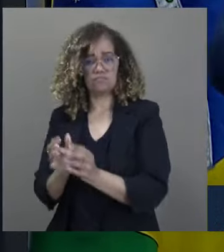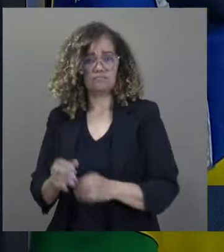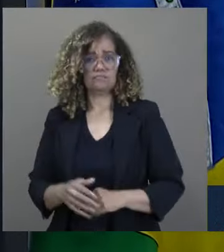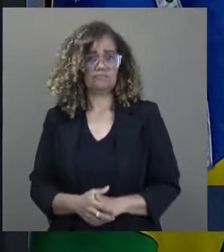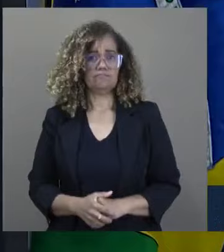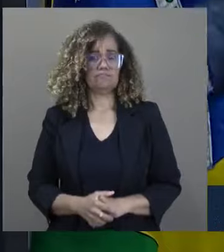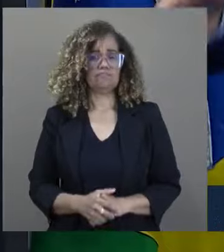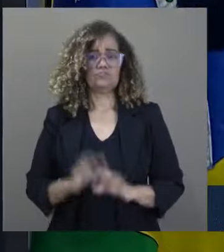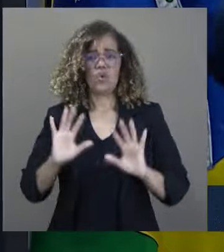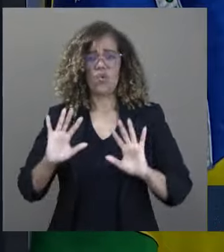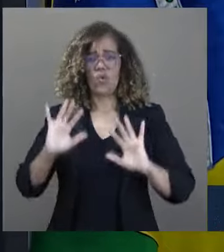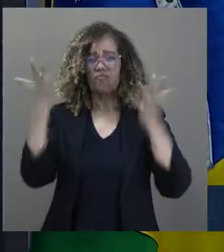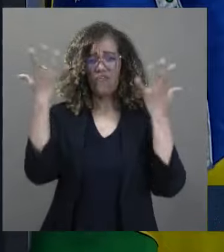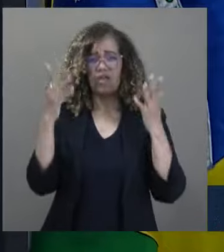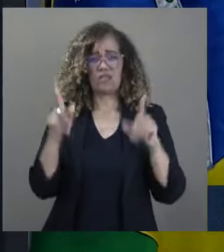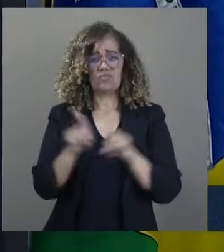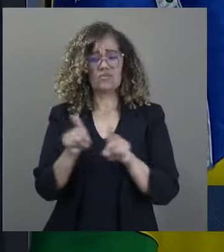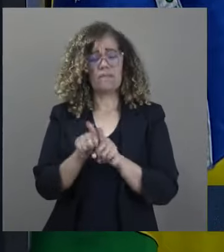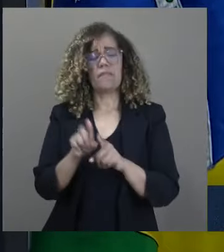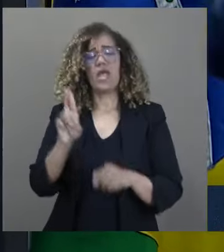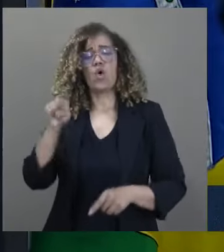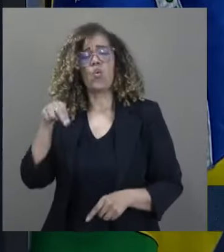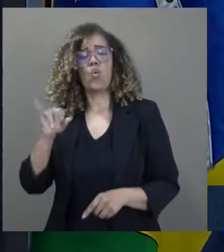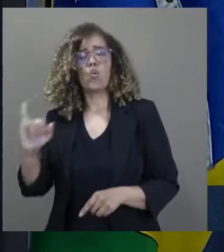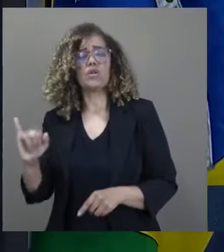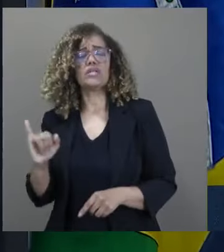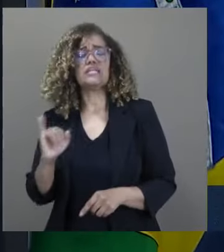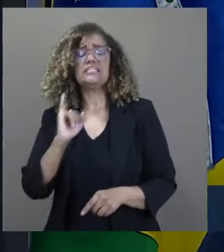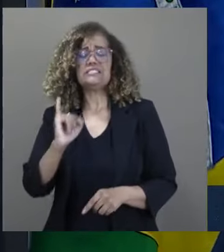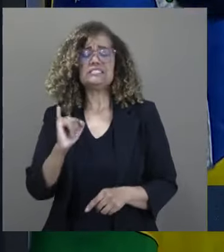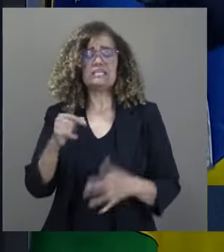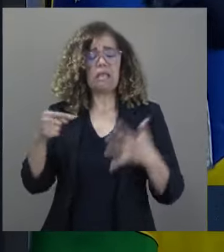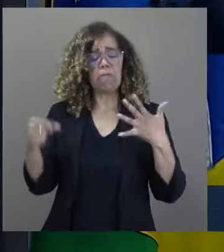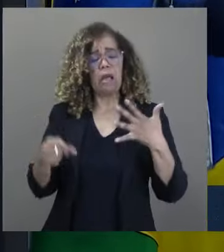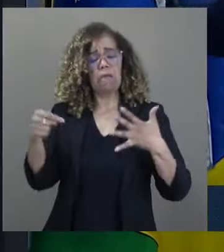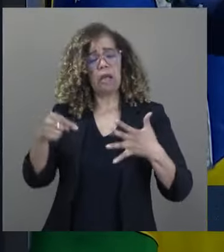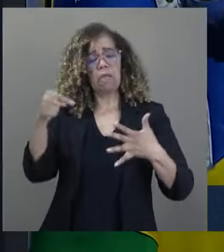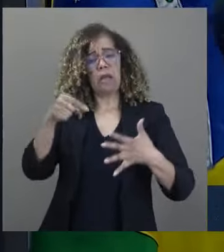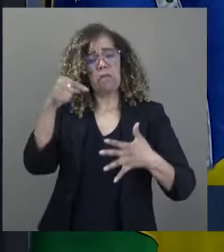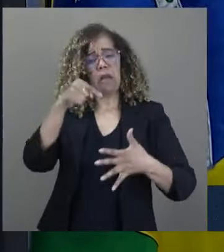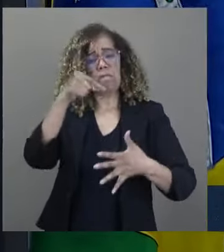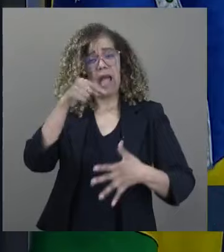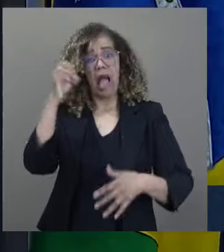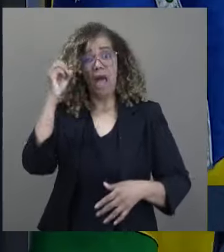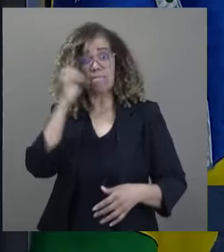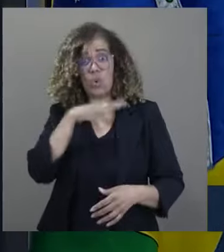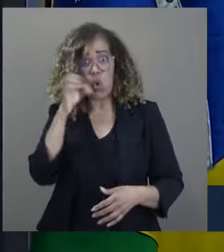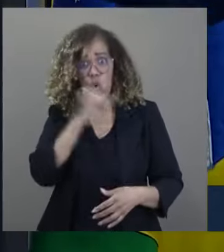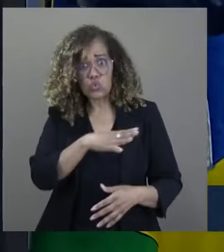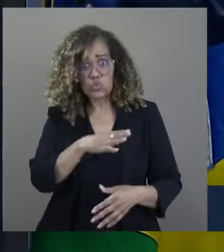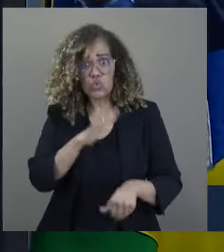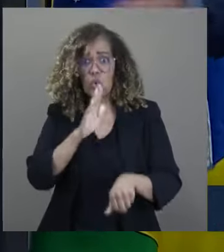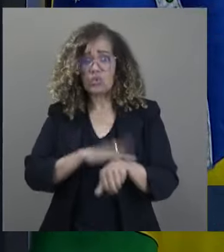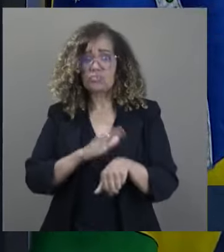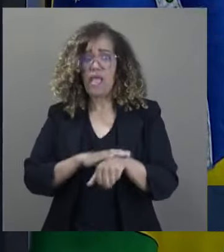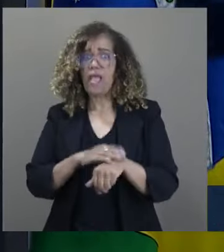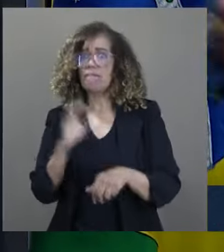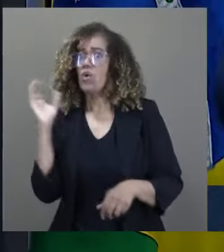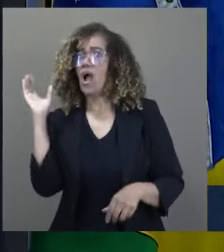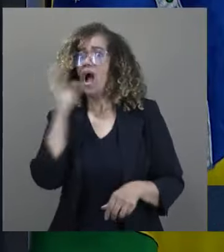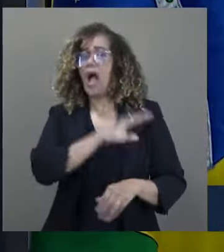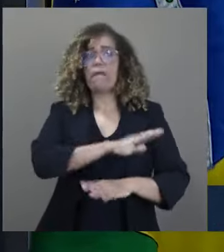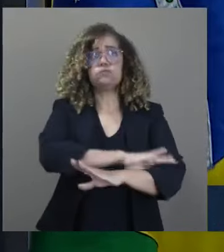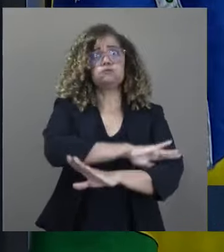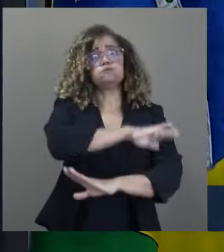Num evento da UNE. Se eu for falar a quantidade de abusos aqui, meu tempo vai embora rápido, eu vou passar o dia